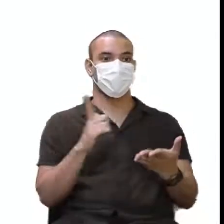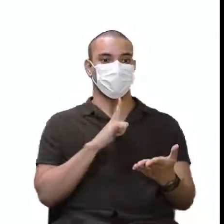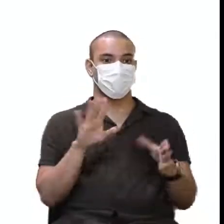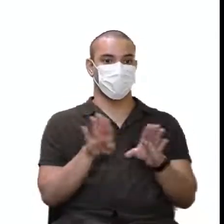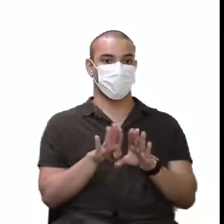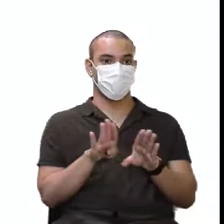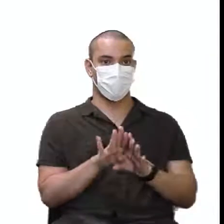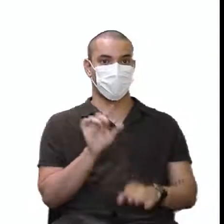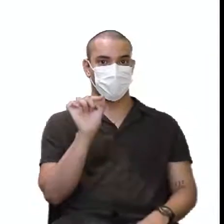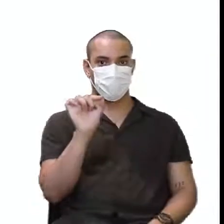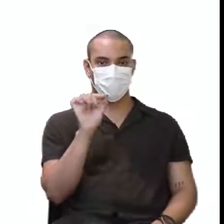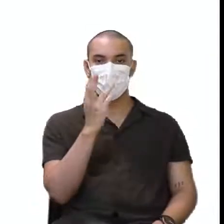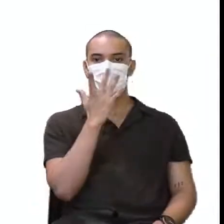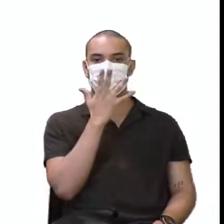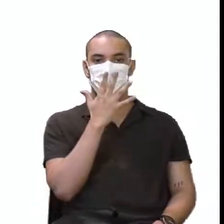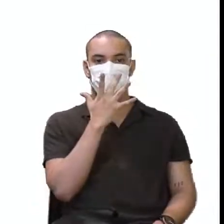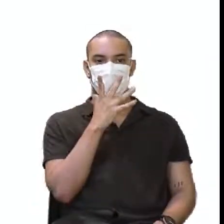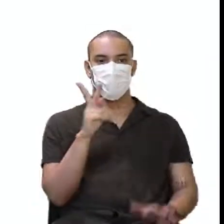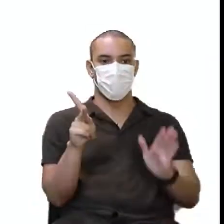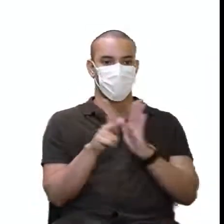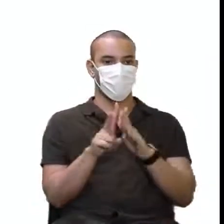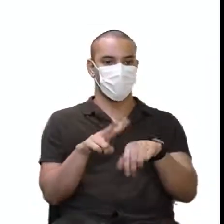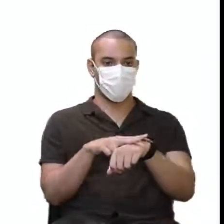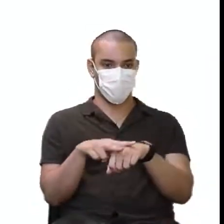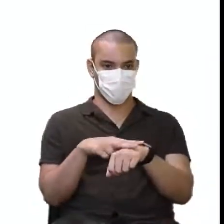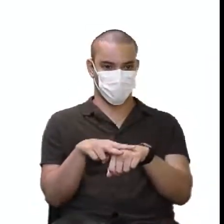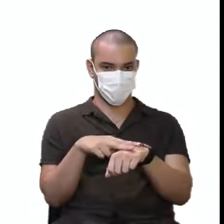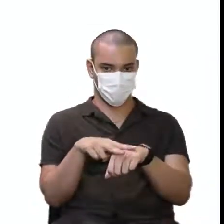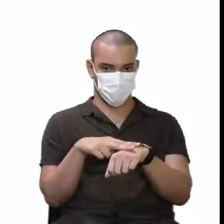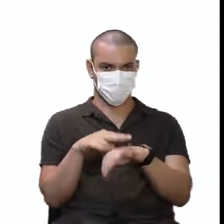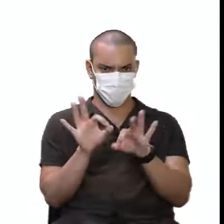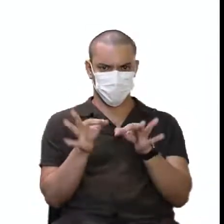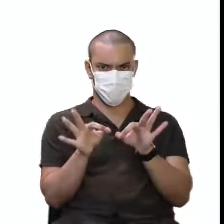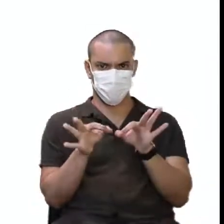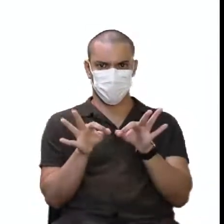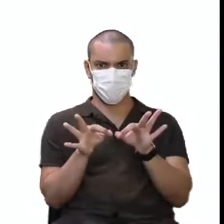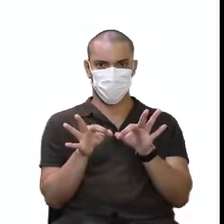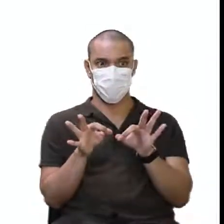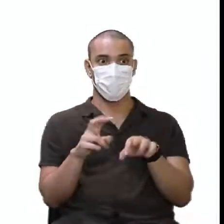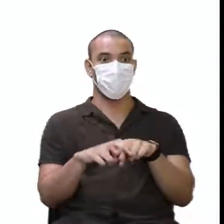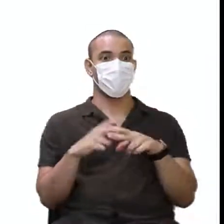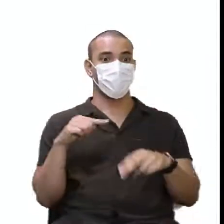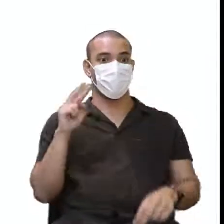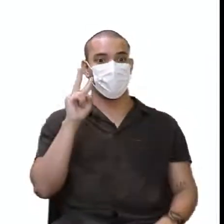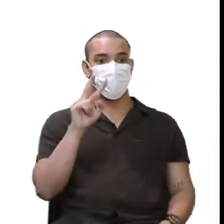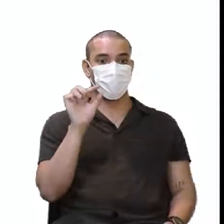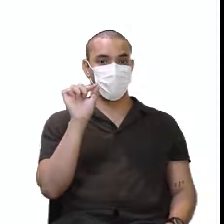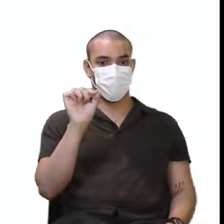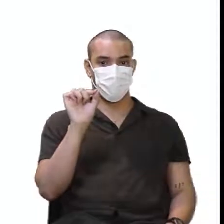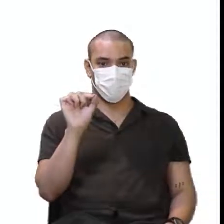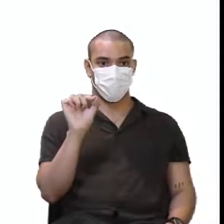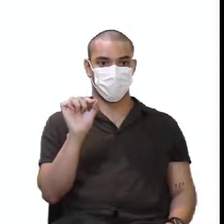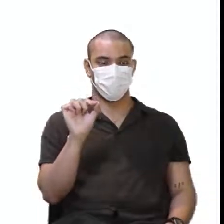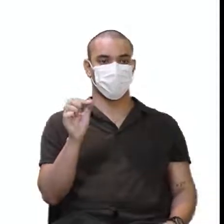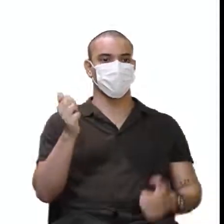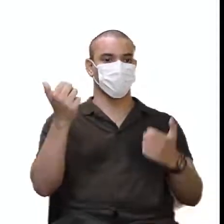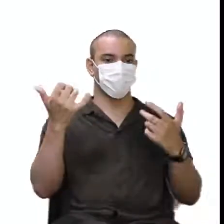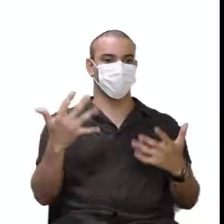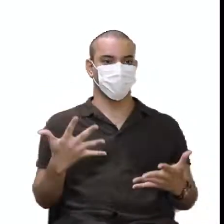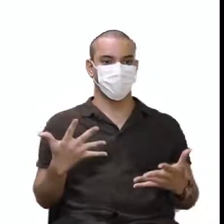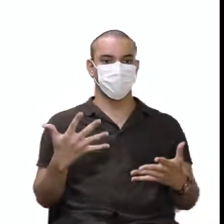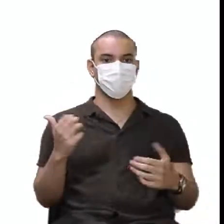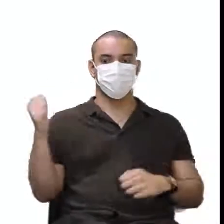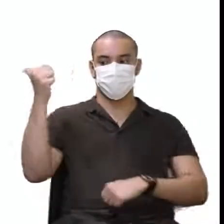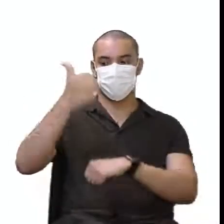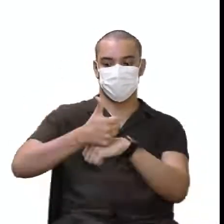também vai manifestar a cor da semente verde, tá certo? E aí a gente vai ver também a questão ali de dominância